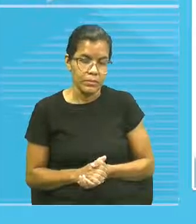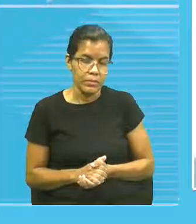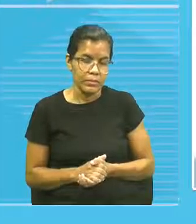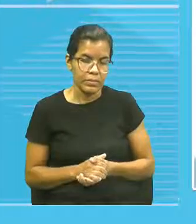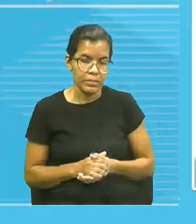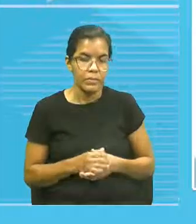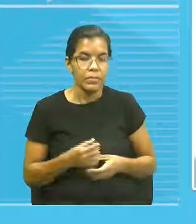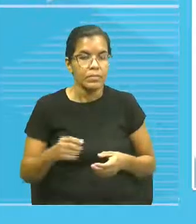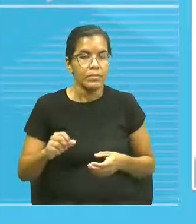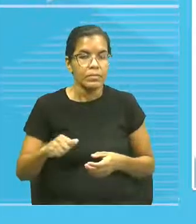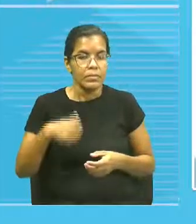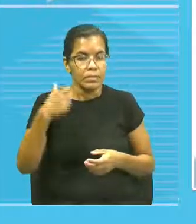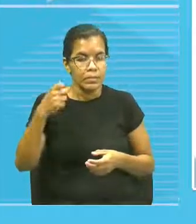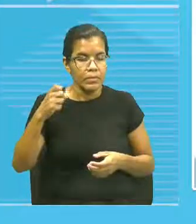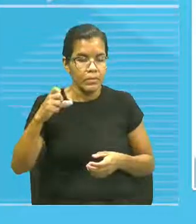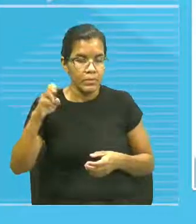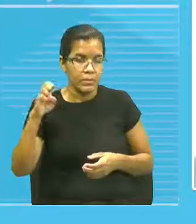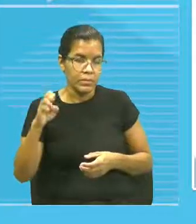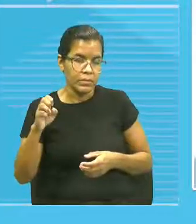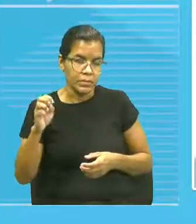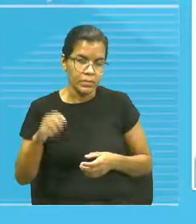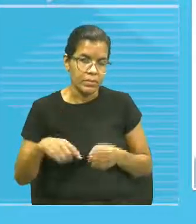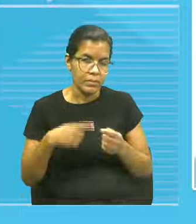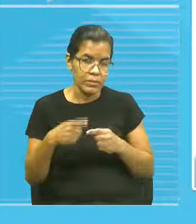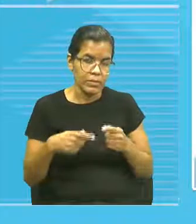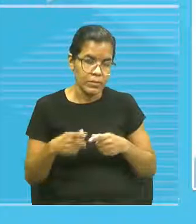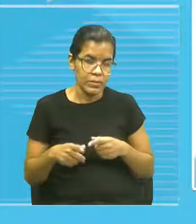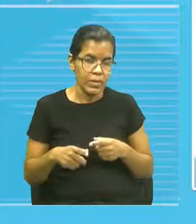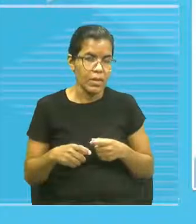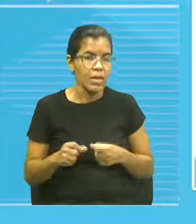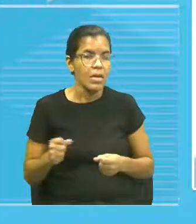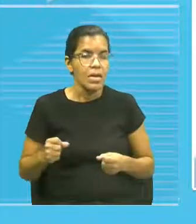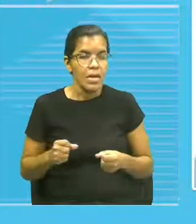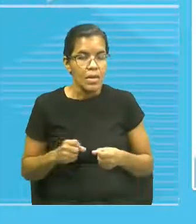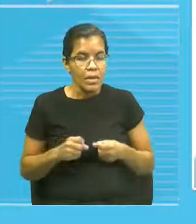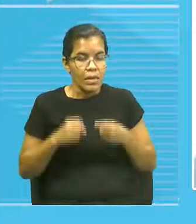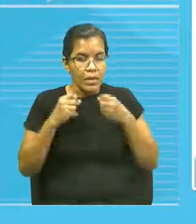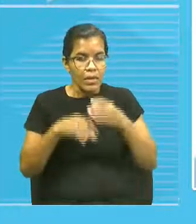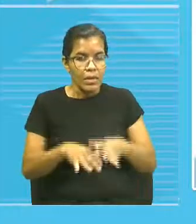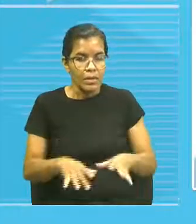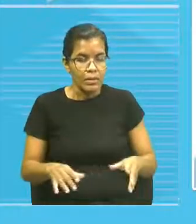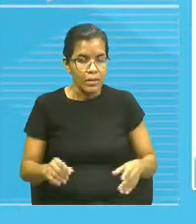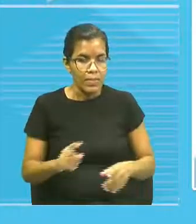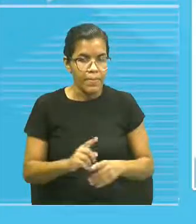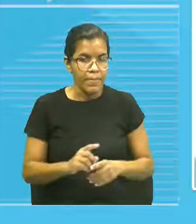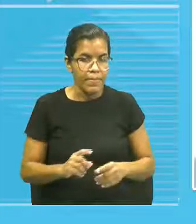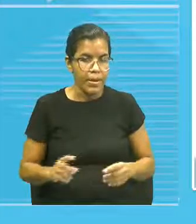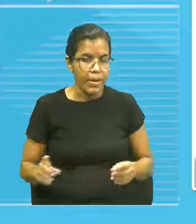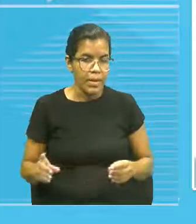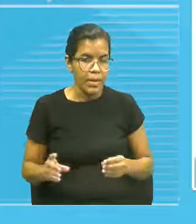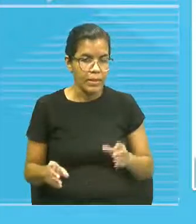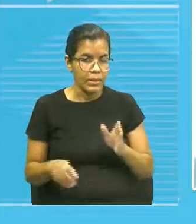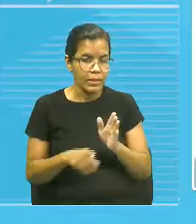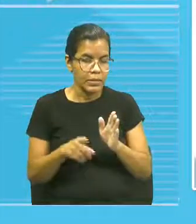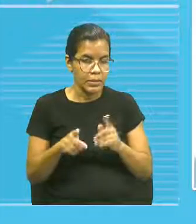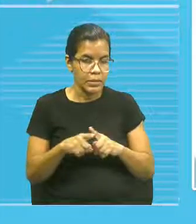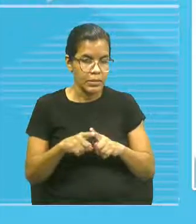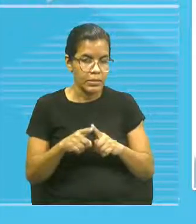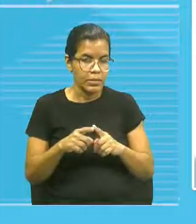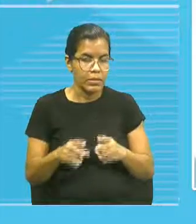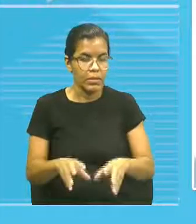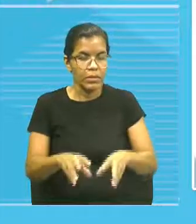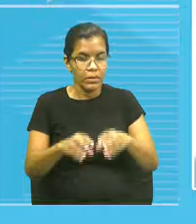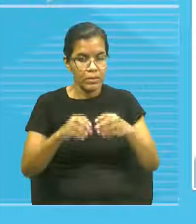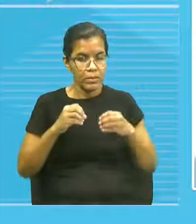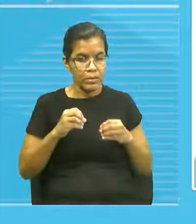Se você gasta mais do que consome em relação ao alimento,